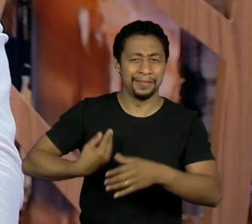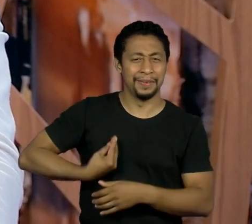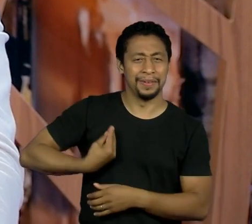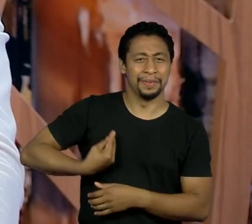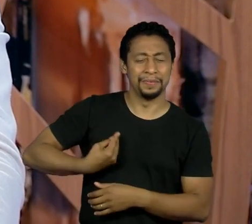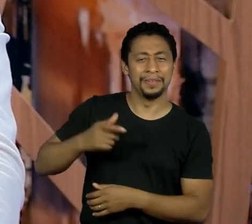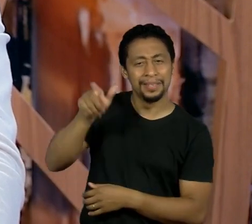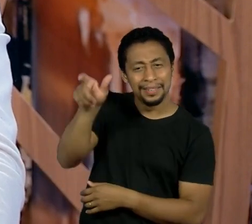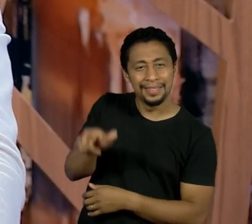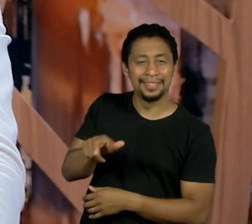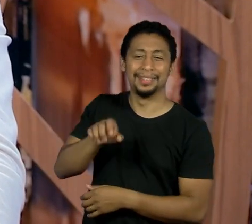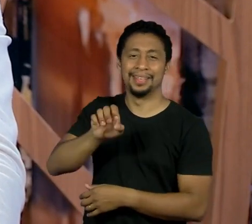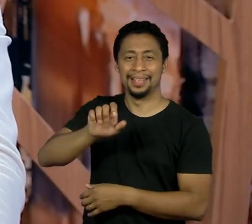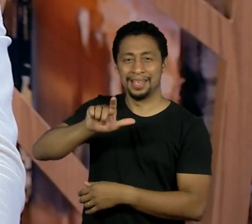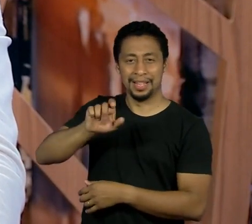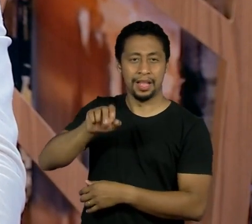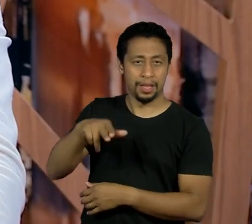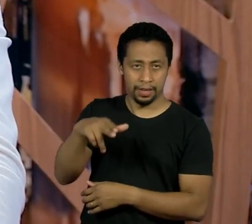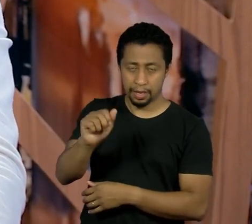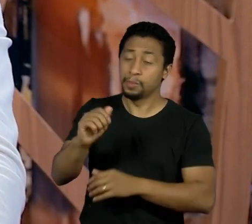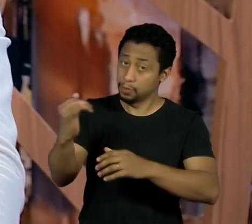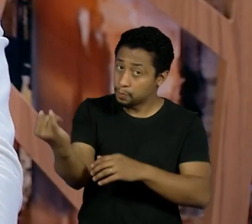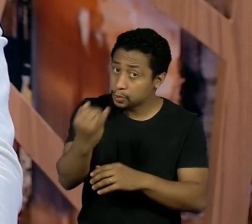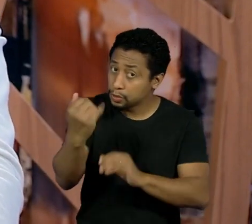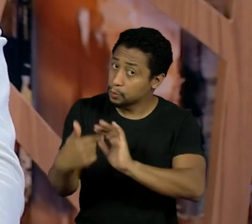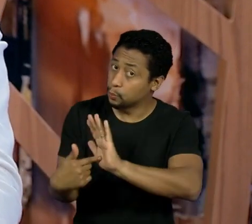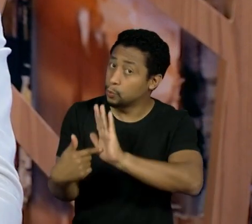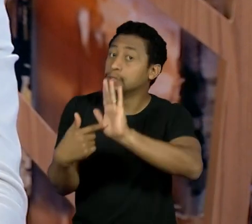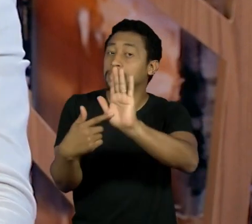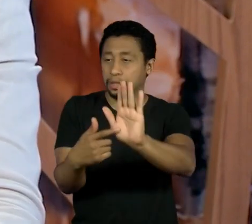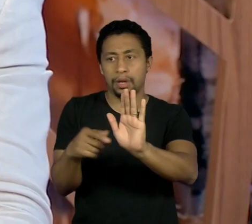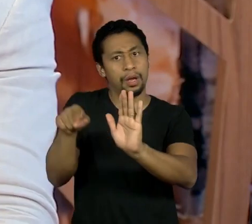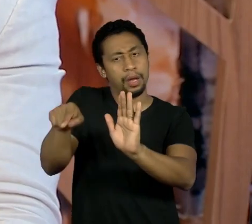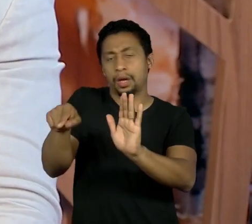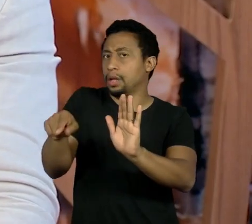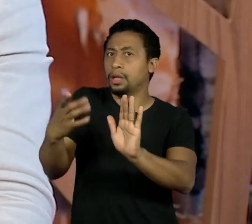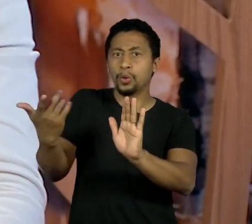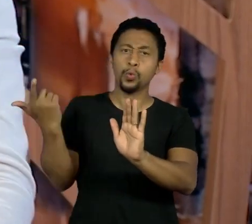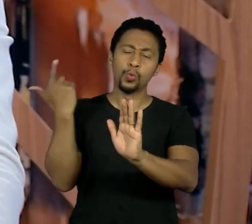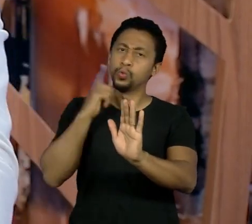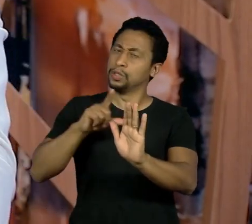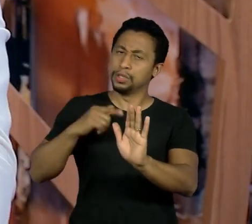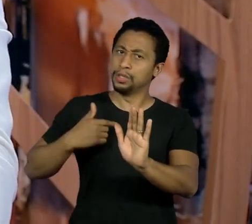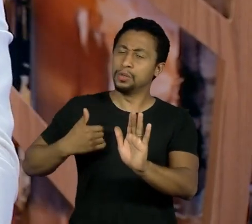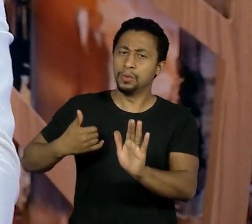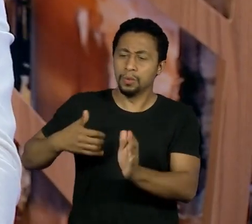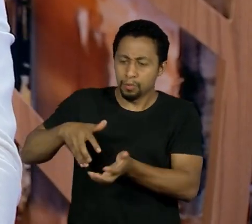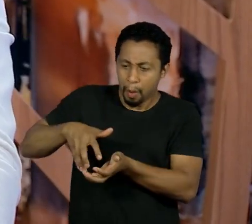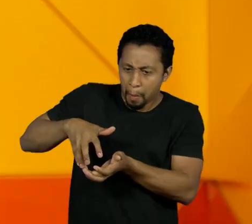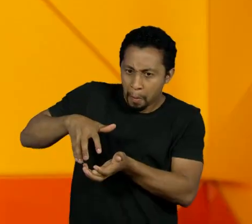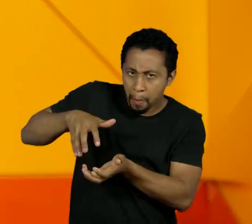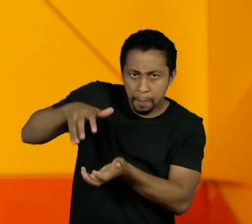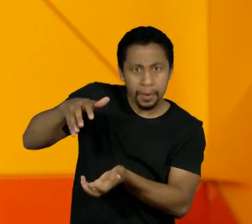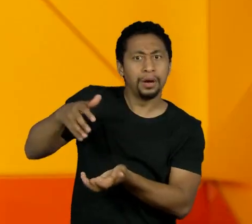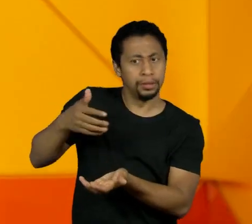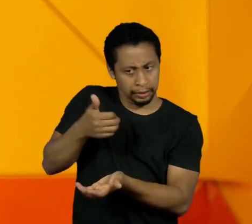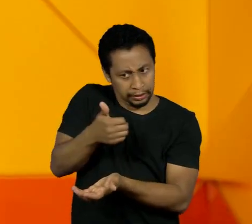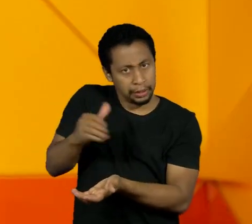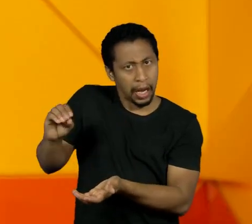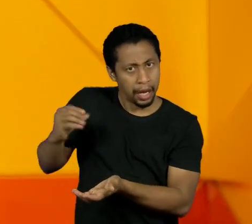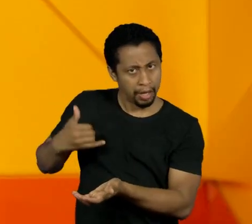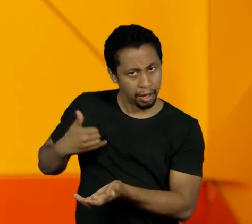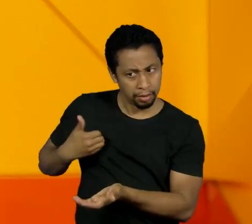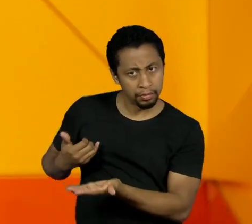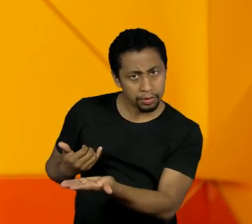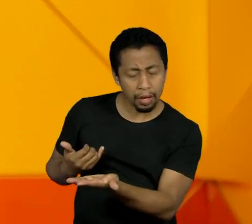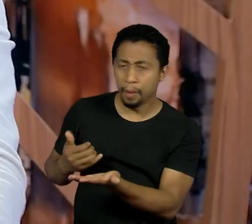frisado que além de ser praticamente um milagre ela chegar nessa idade, ela também possui um outro milagre de